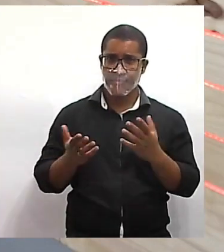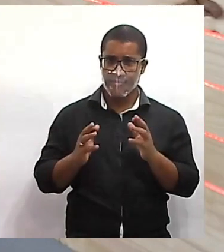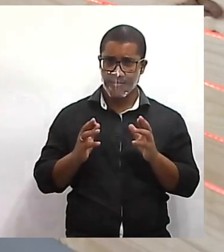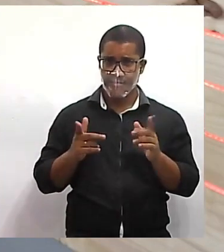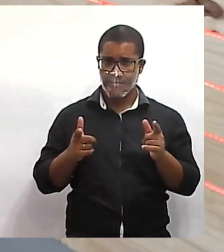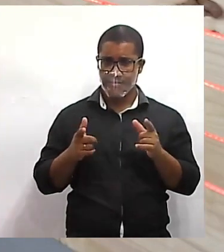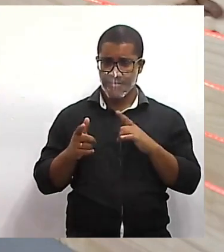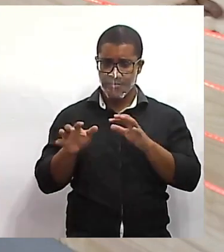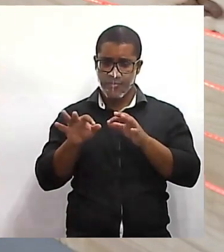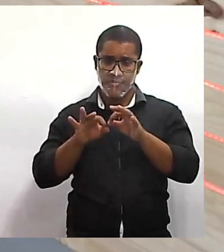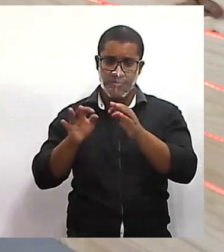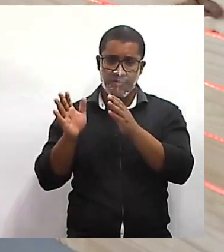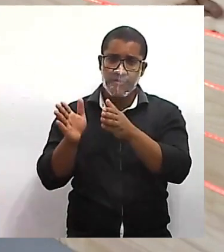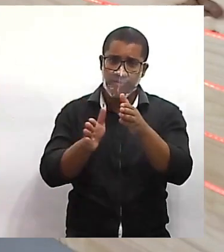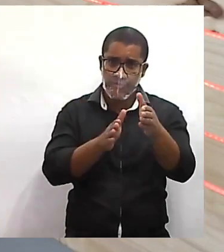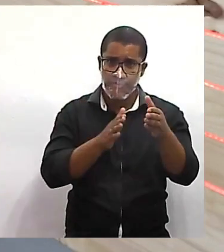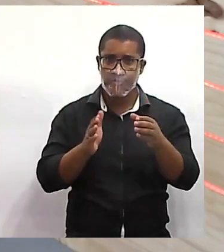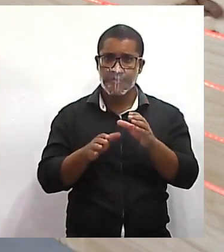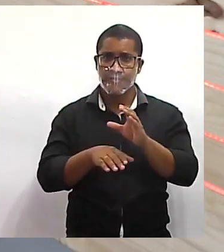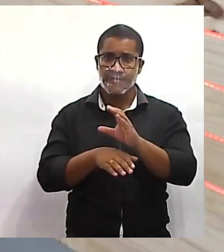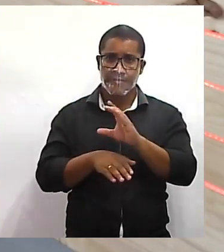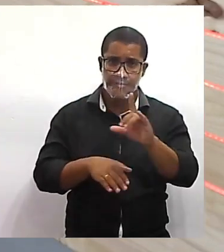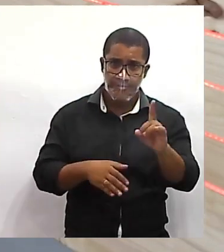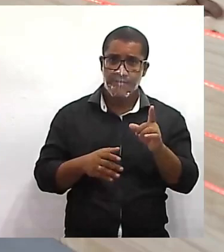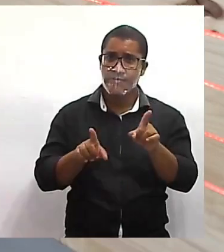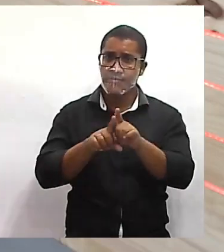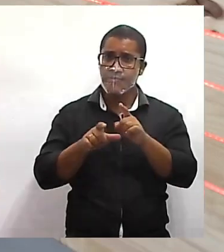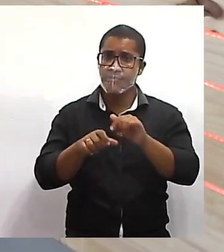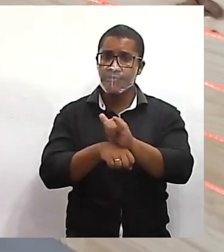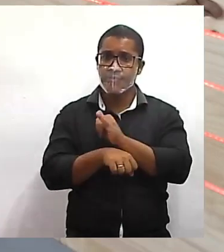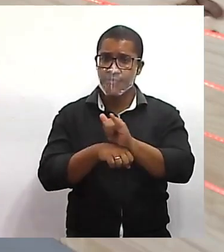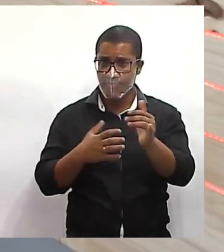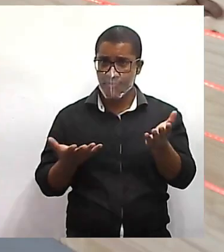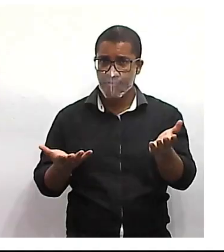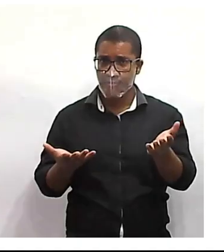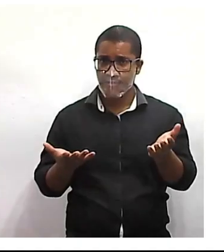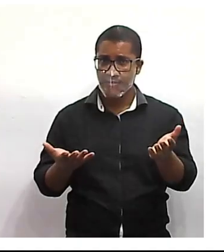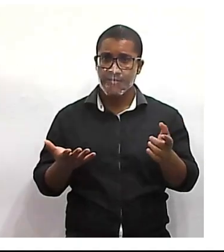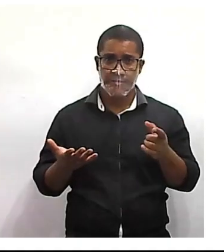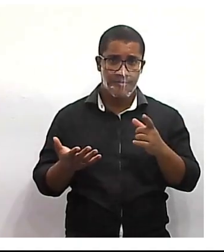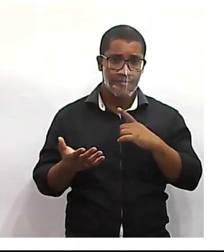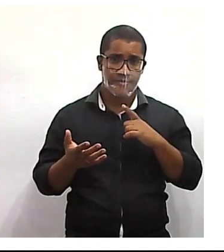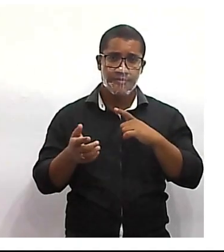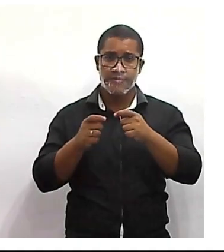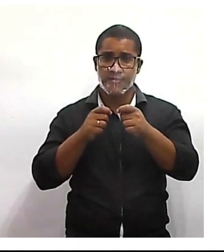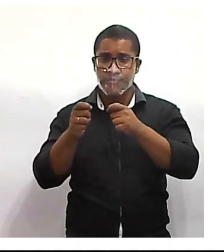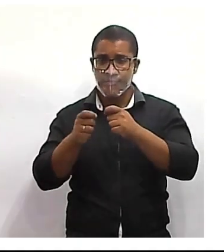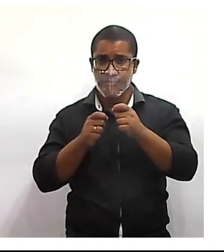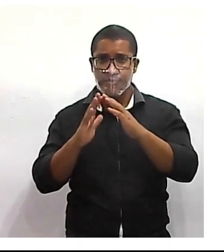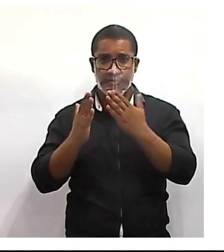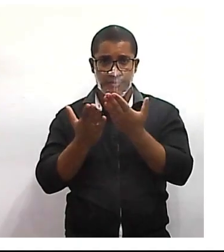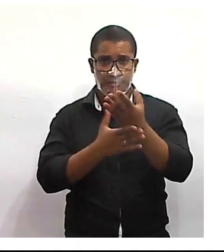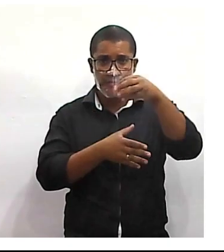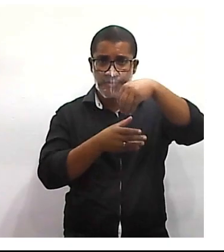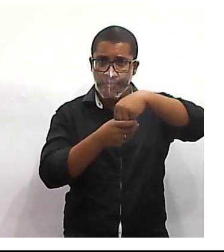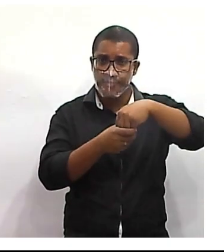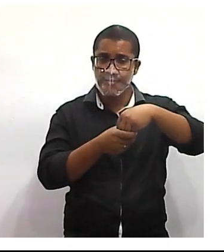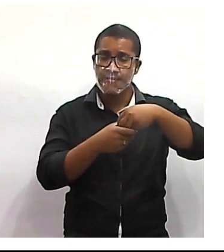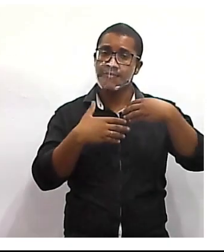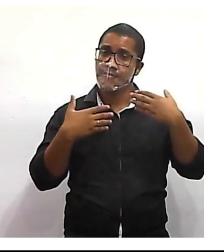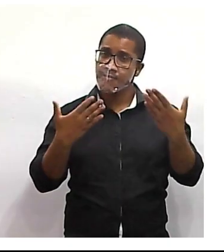administração, o planejamento, a coordenação das estratégias, não é? Dos setores administrativos da escola, que